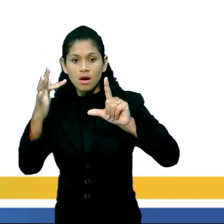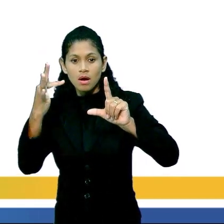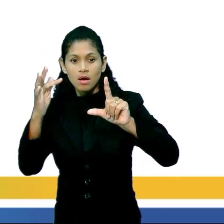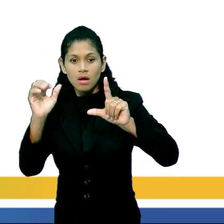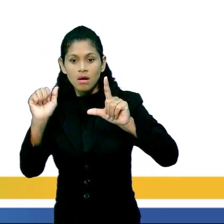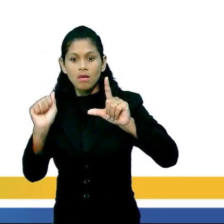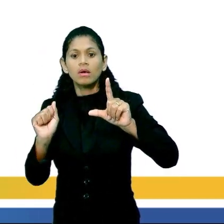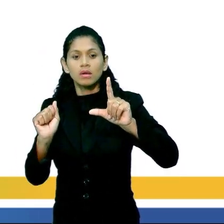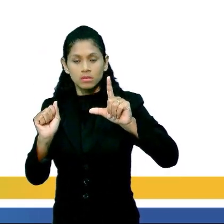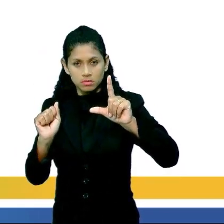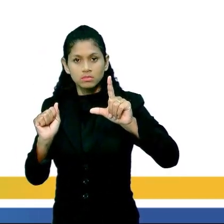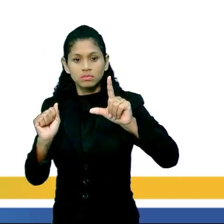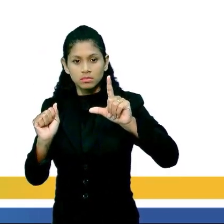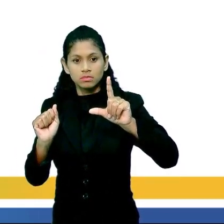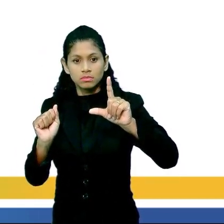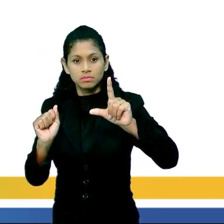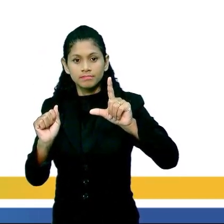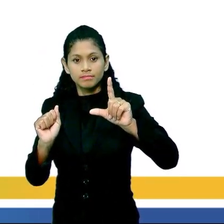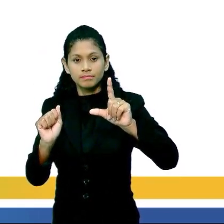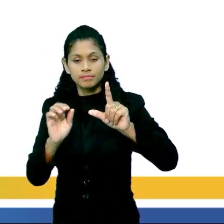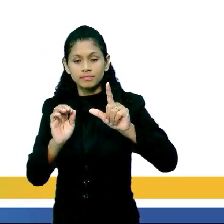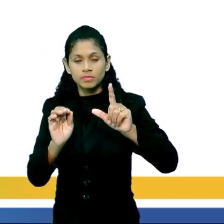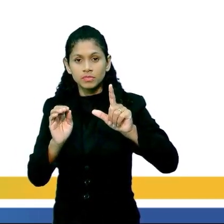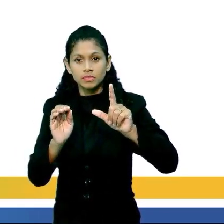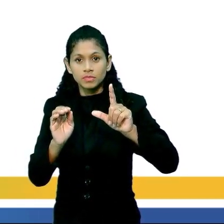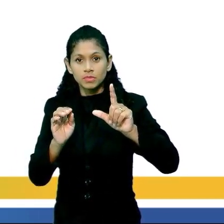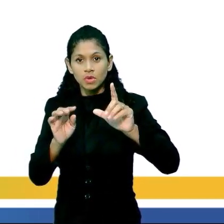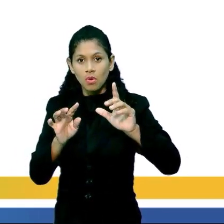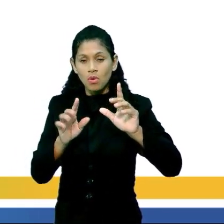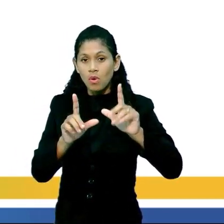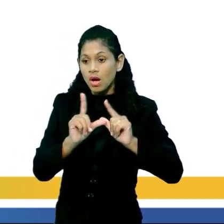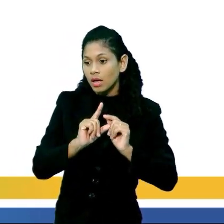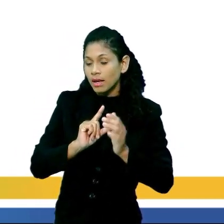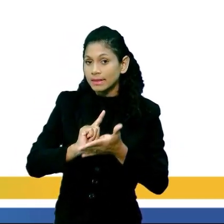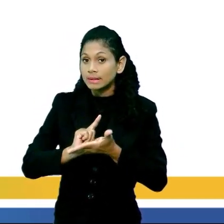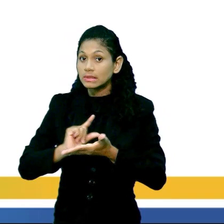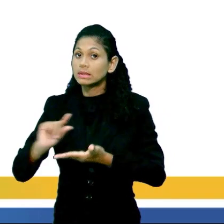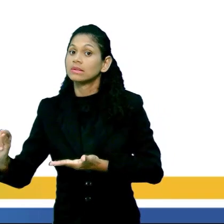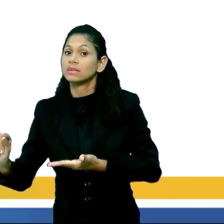a saída e a linha de chegada. Vamos lá.